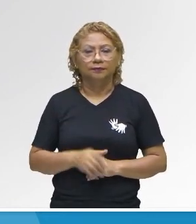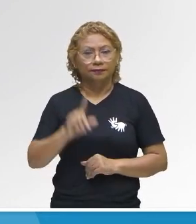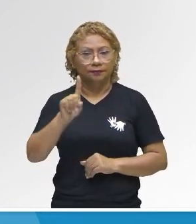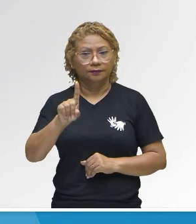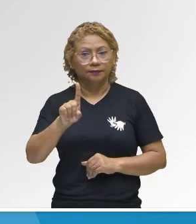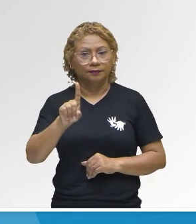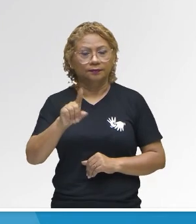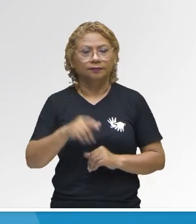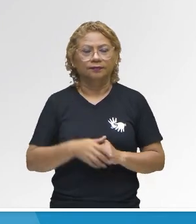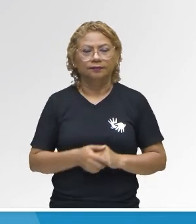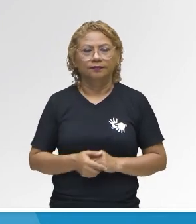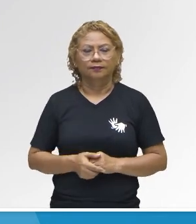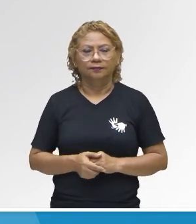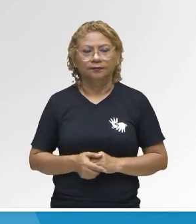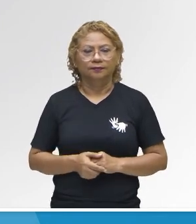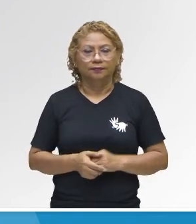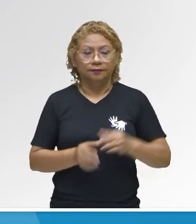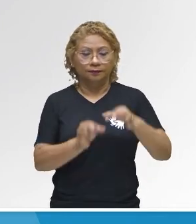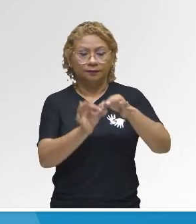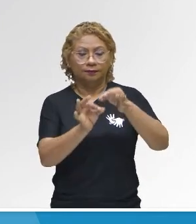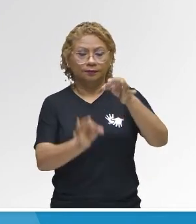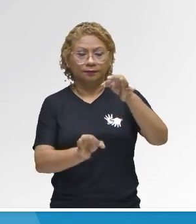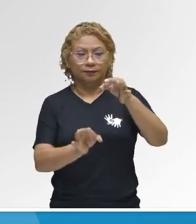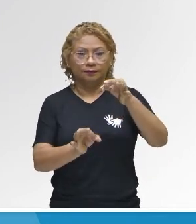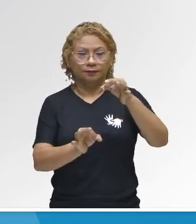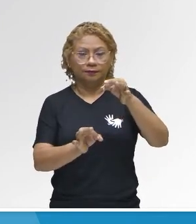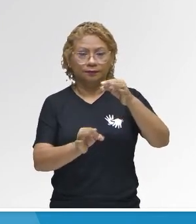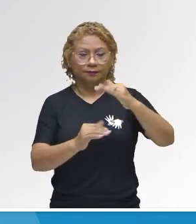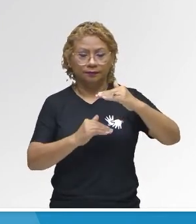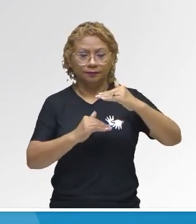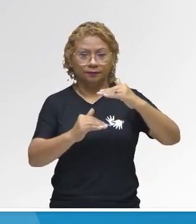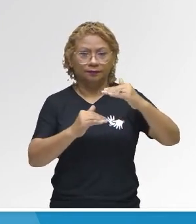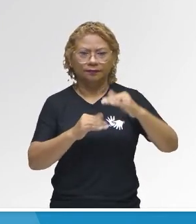distância, a distância entre dois planos paralelos, é igual